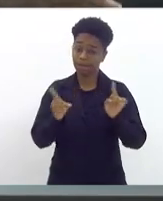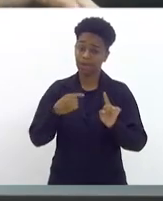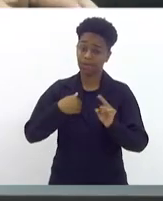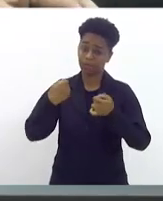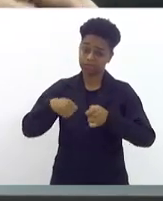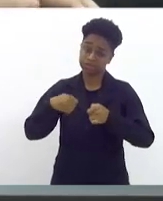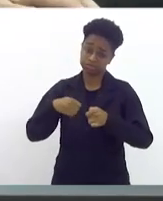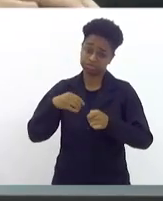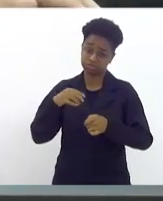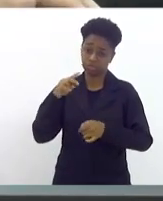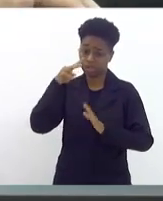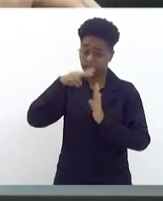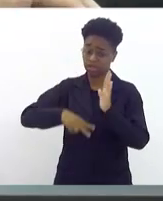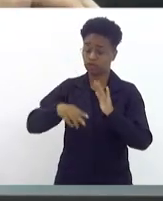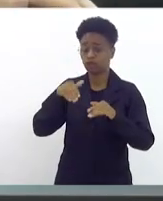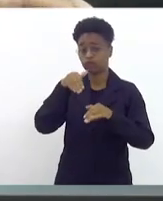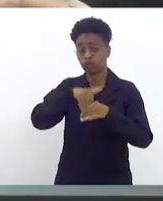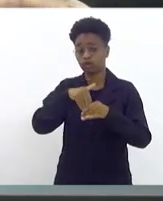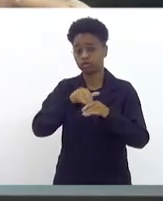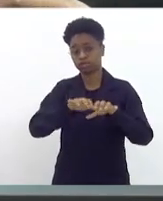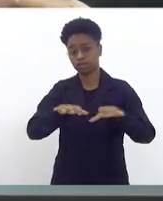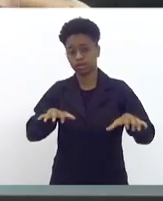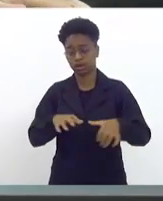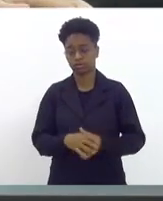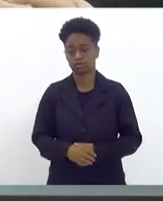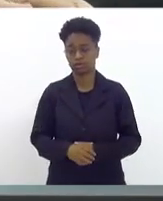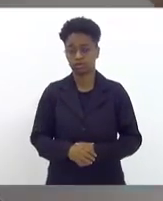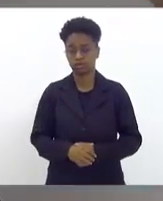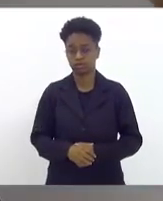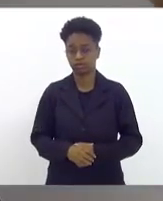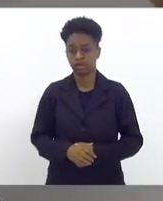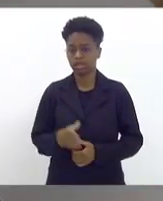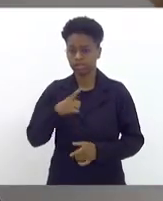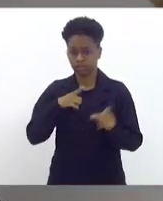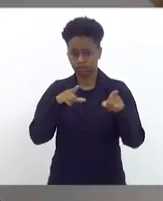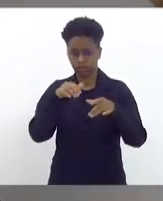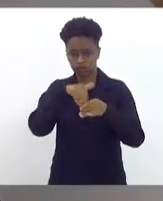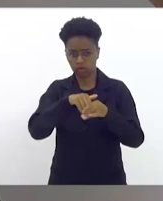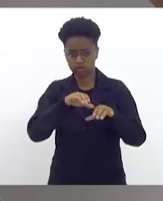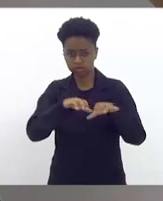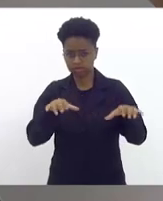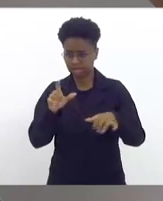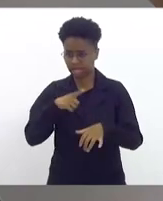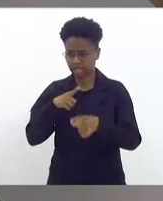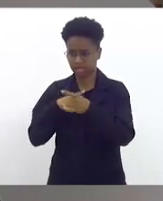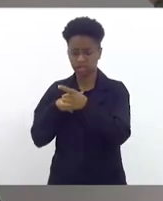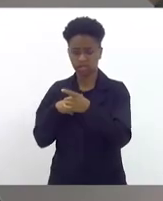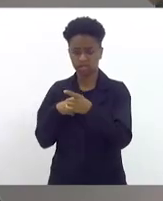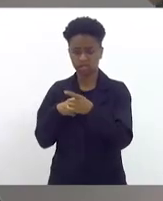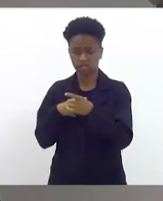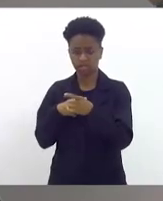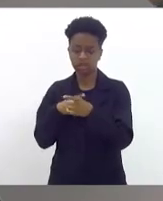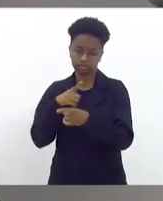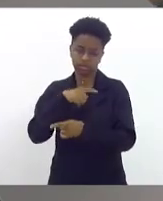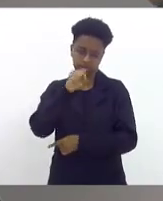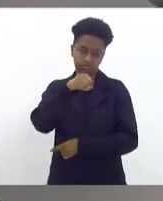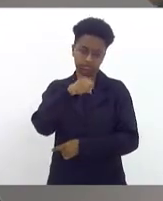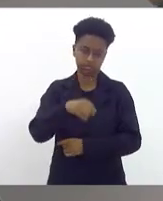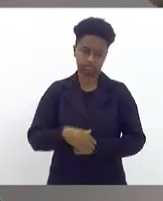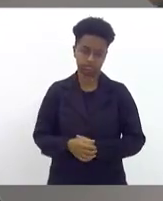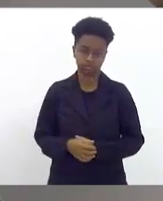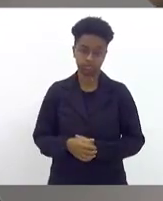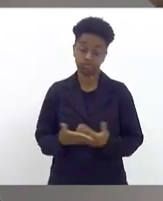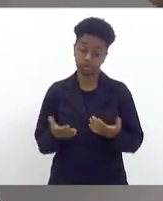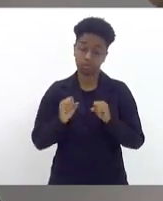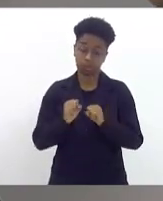o voto separado perfeito uma excelência tem o voto separado aí Deputado de Lara tem uma passagem